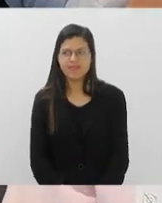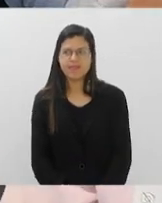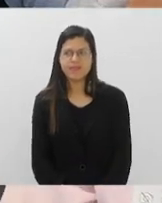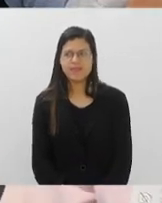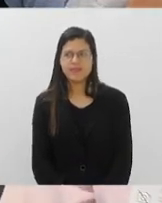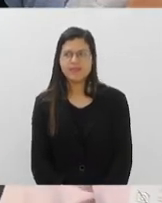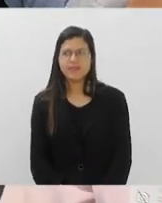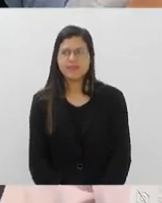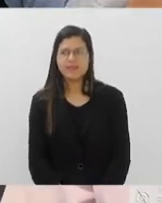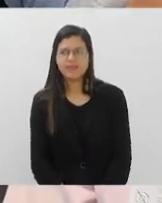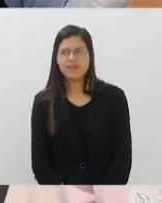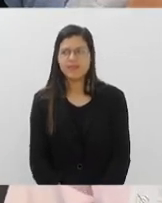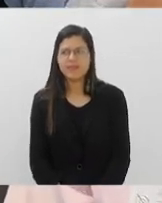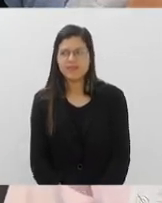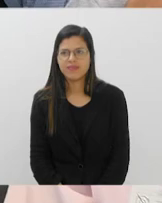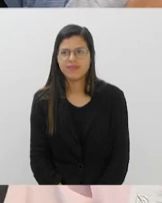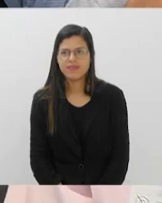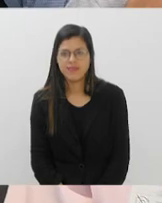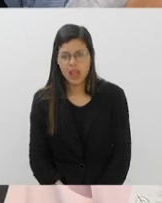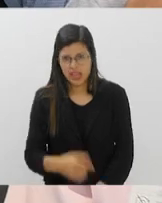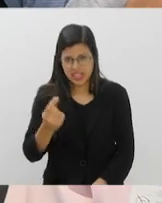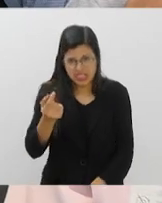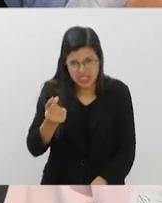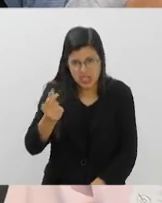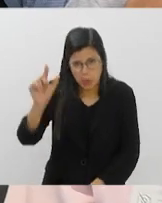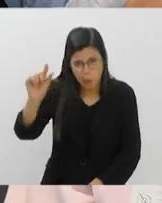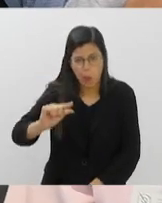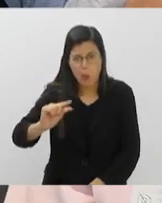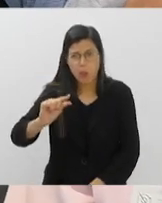que que destino PR